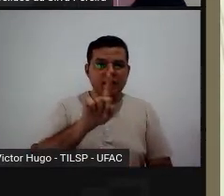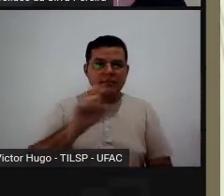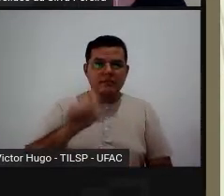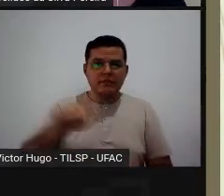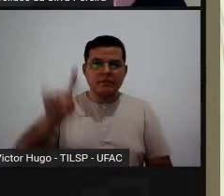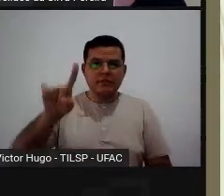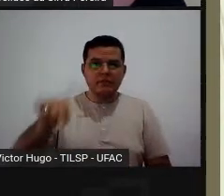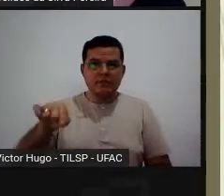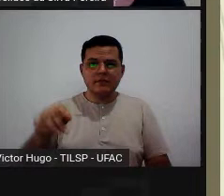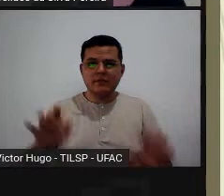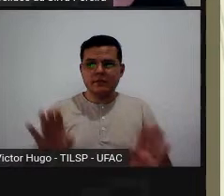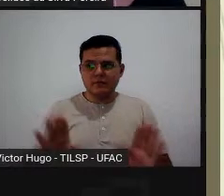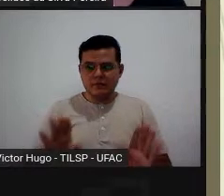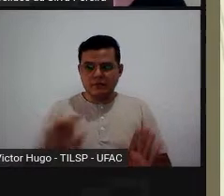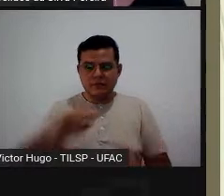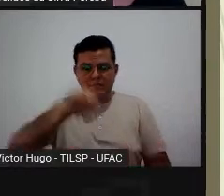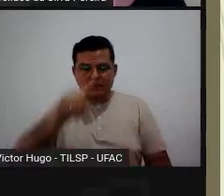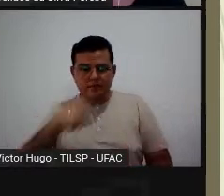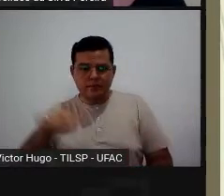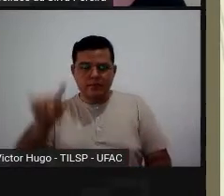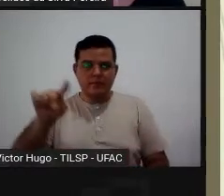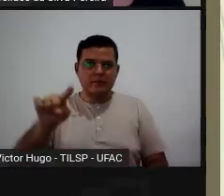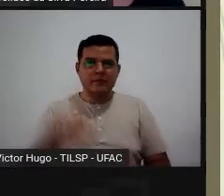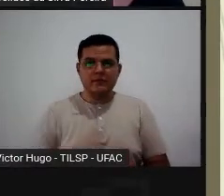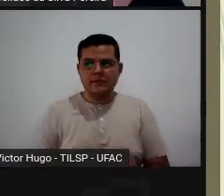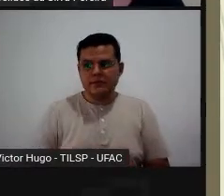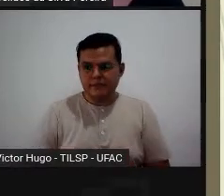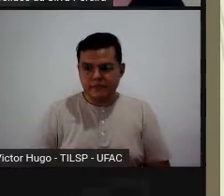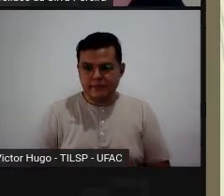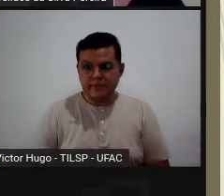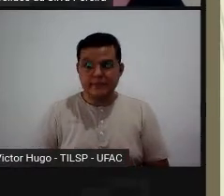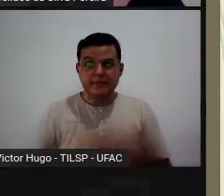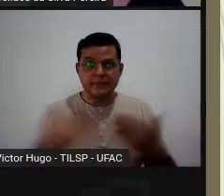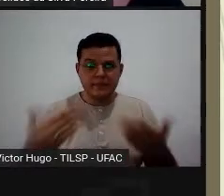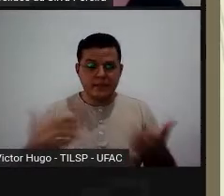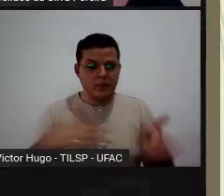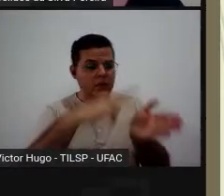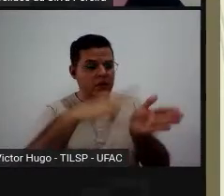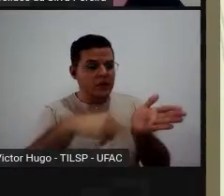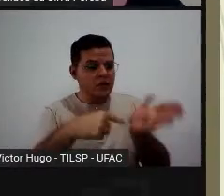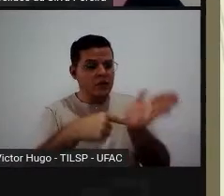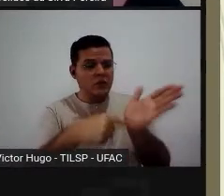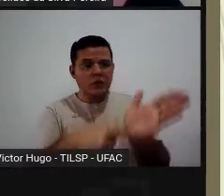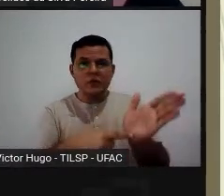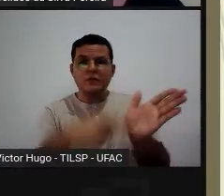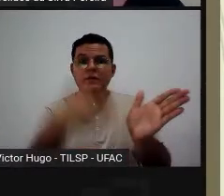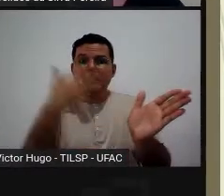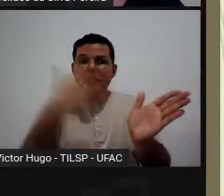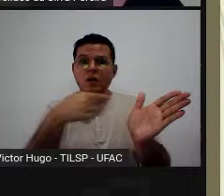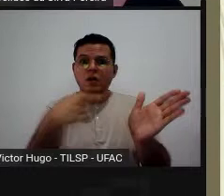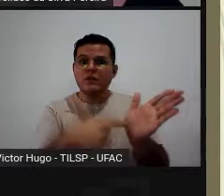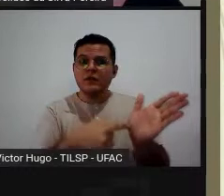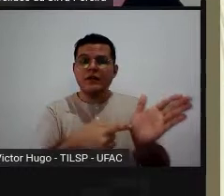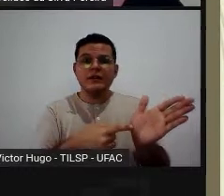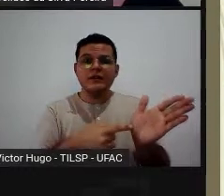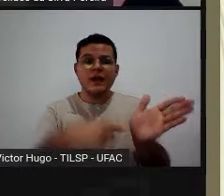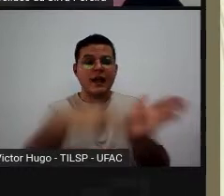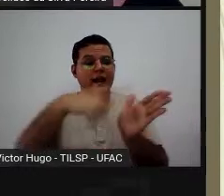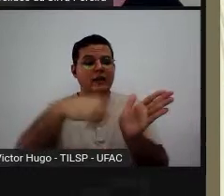mencionada, dando-se ênfase para a leitura oralizada,